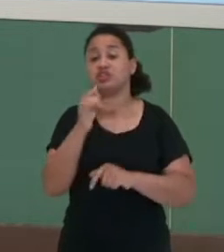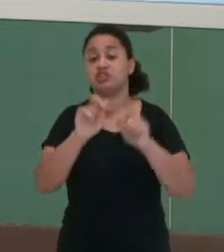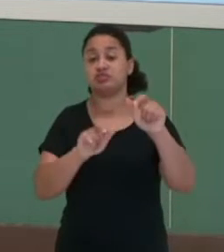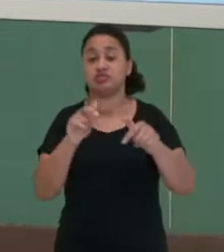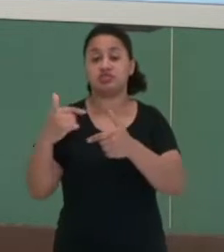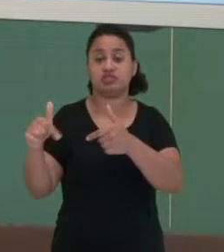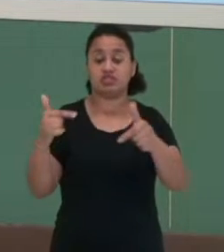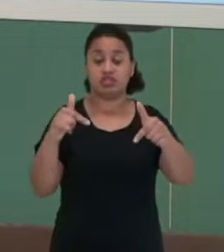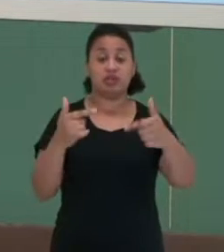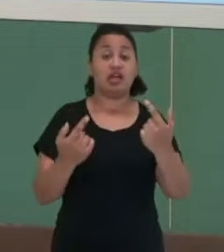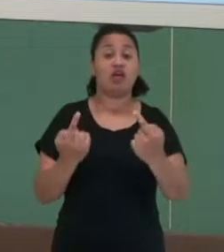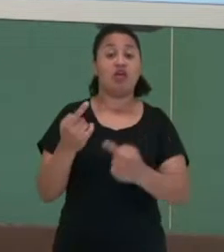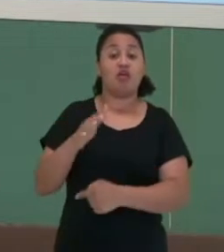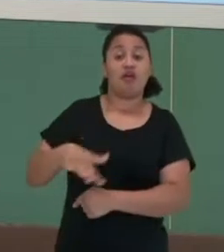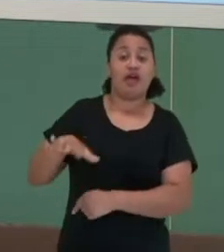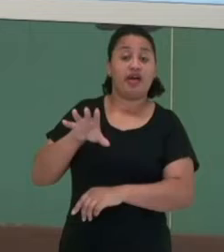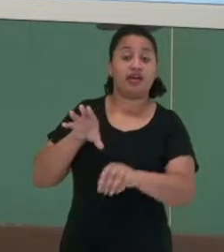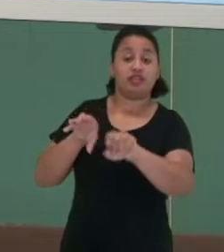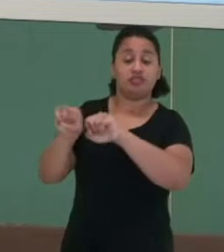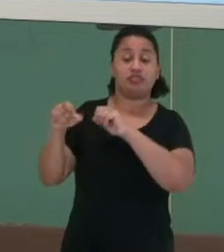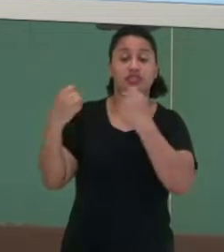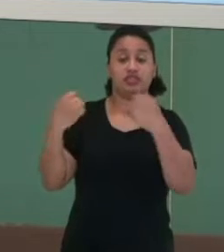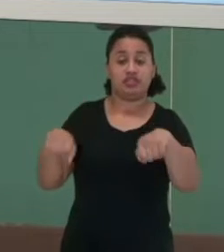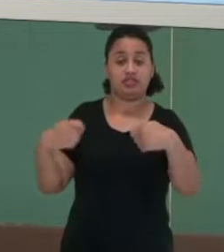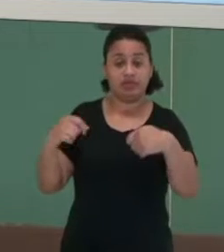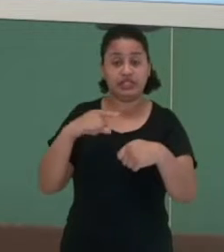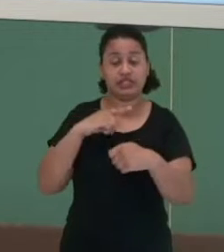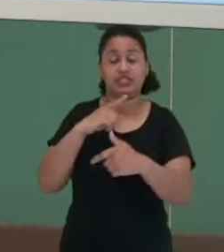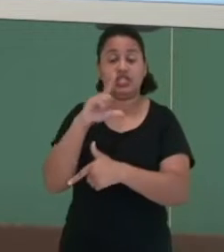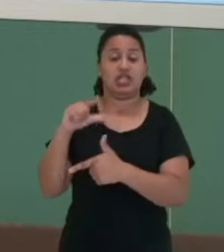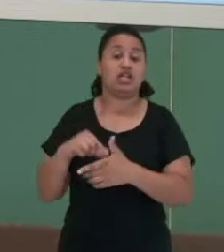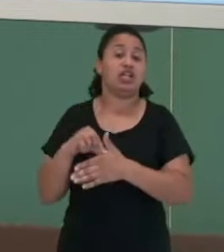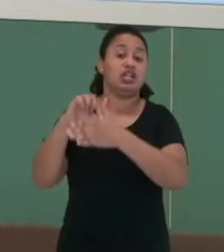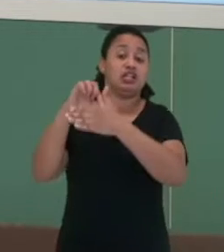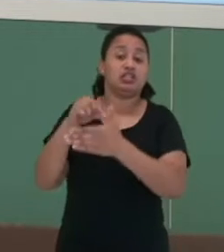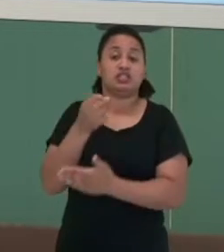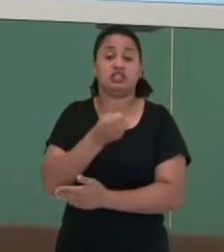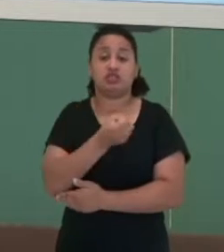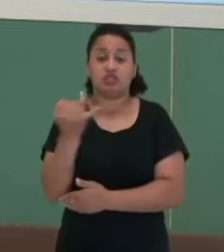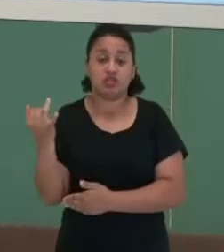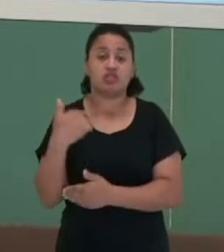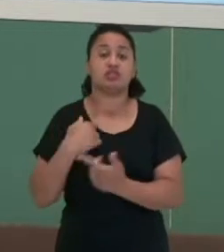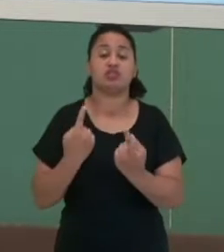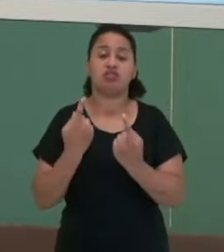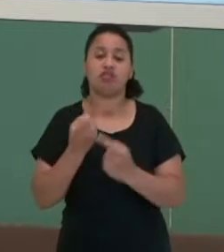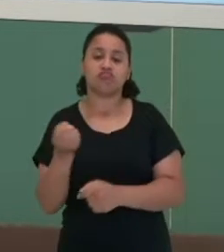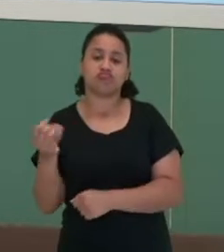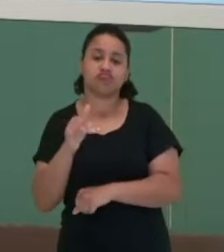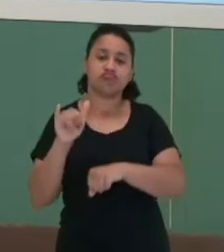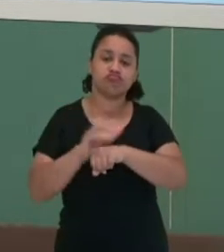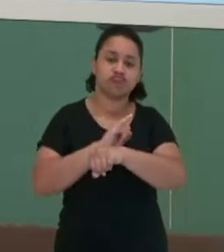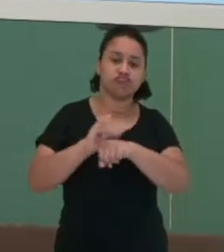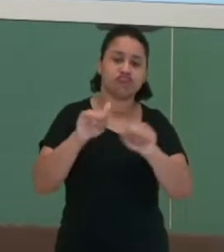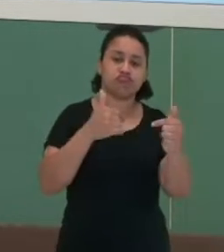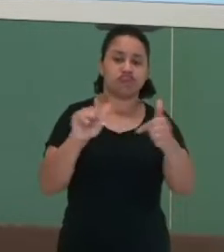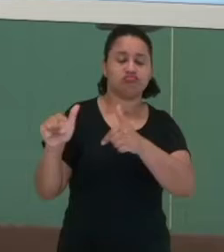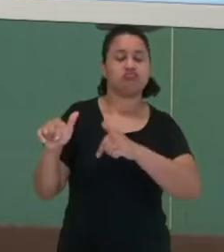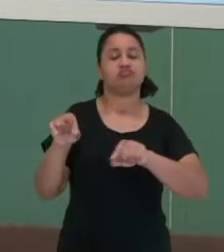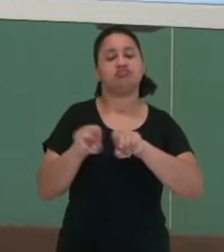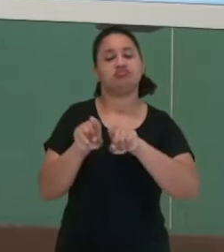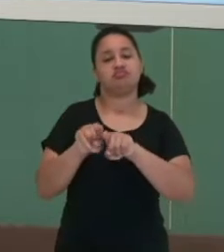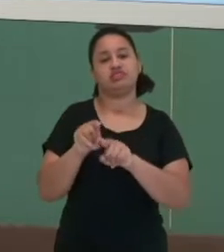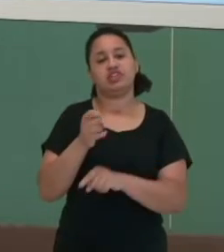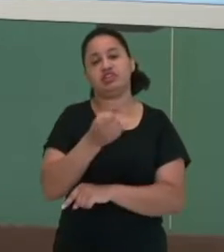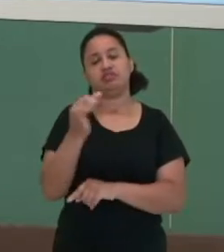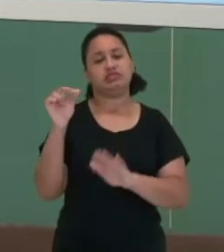ser formadas, quantos líderes teremos, quais serão as novas técnicas de trabalho, alguns dos questionamentos que ele